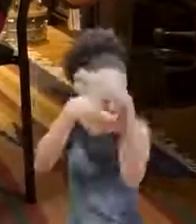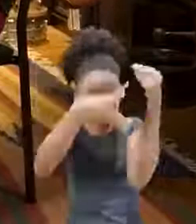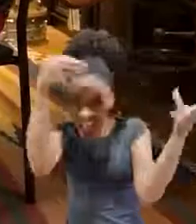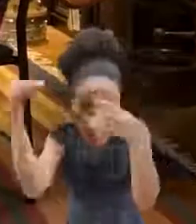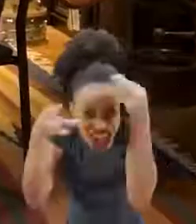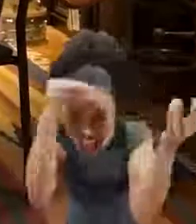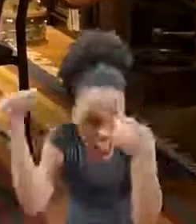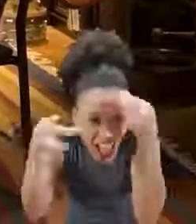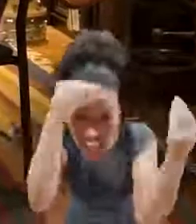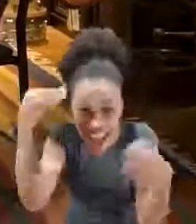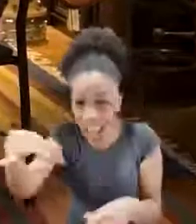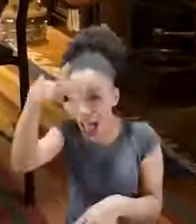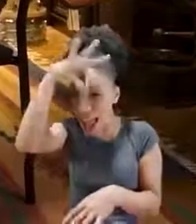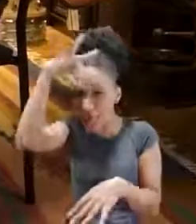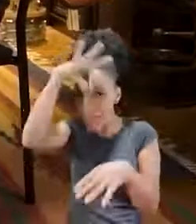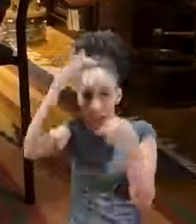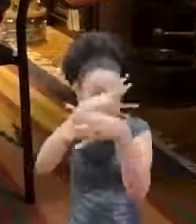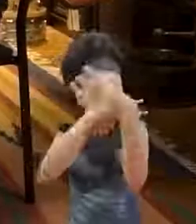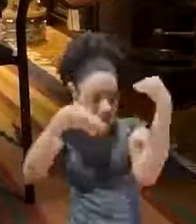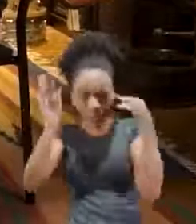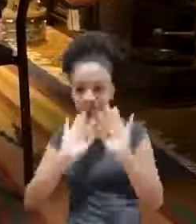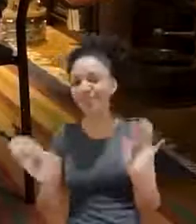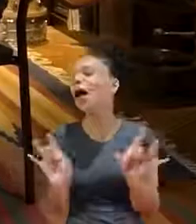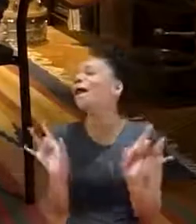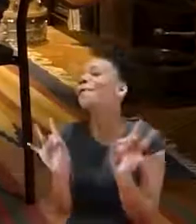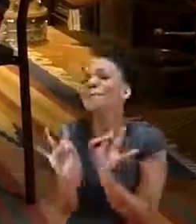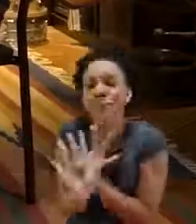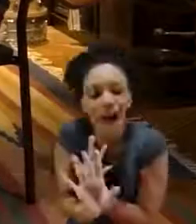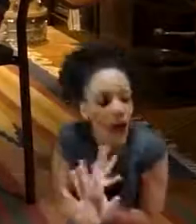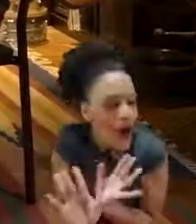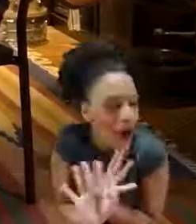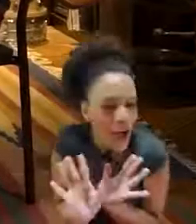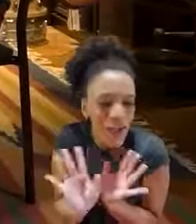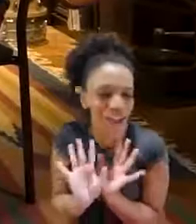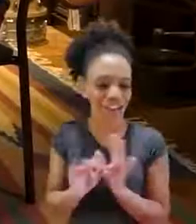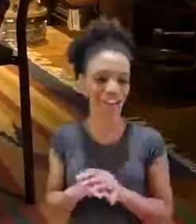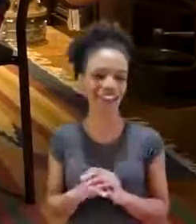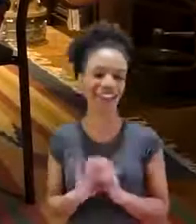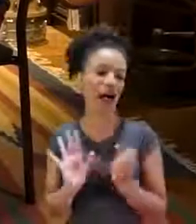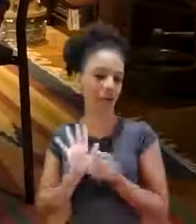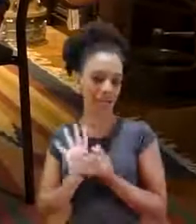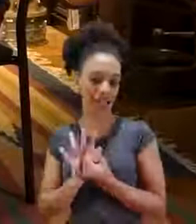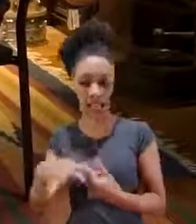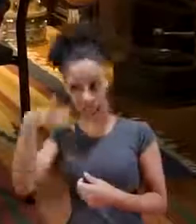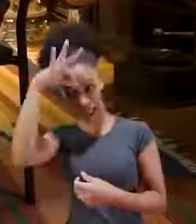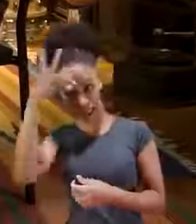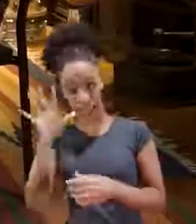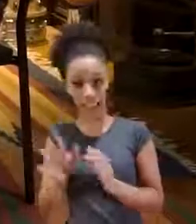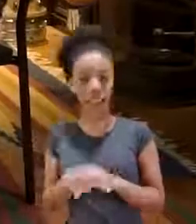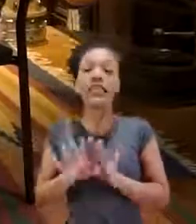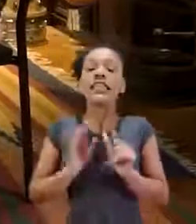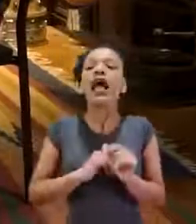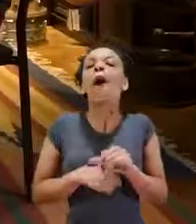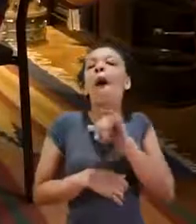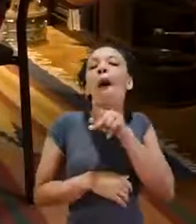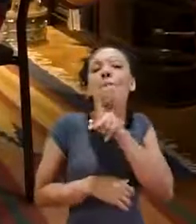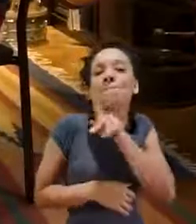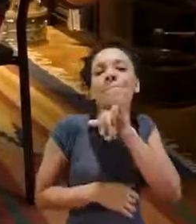Esquece então pronto a bonita deixaram tá